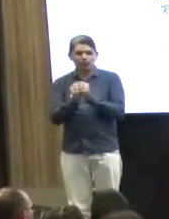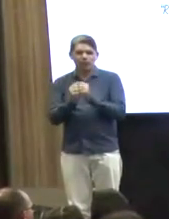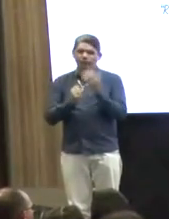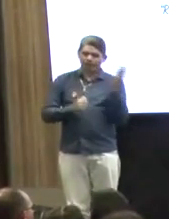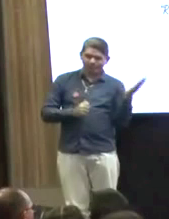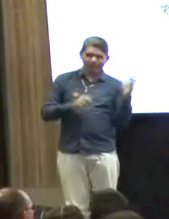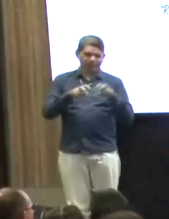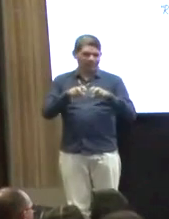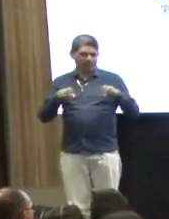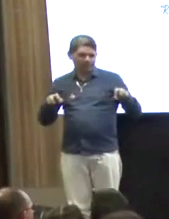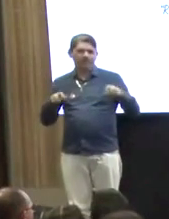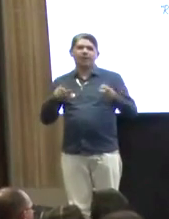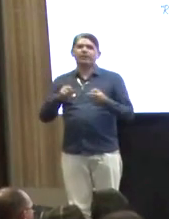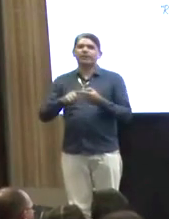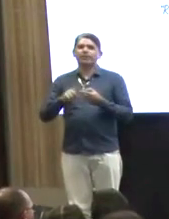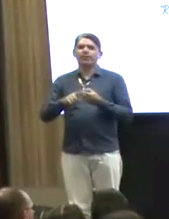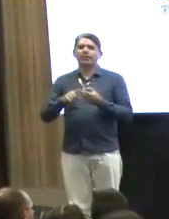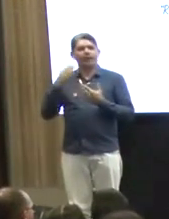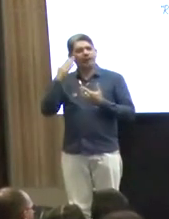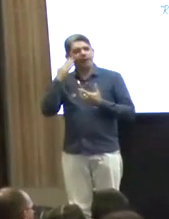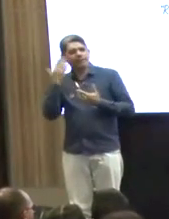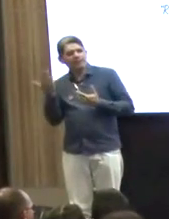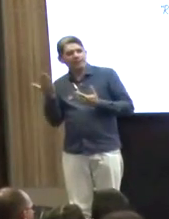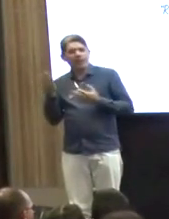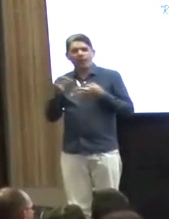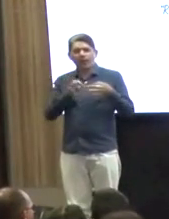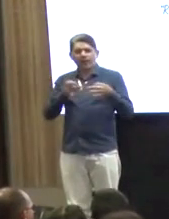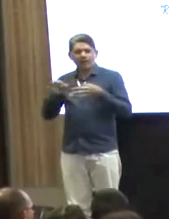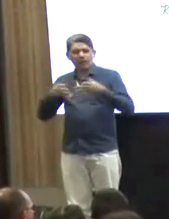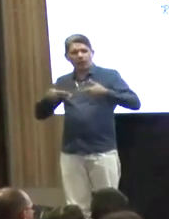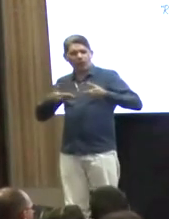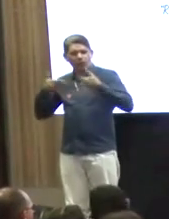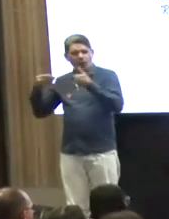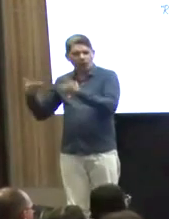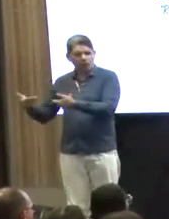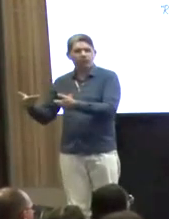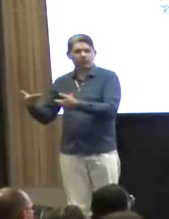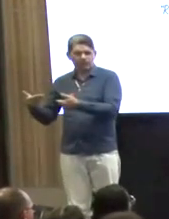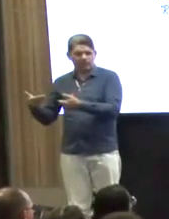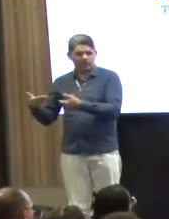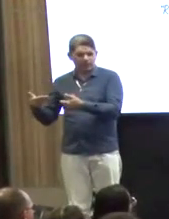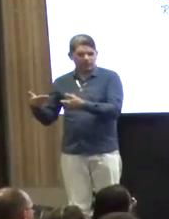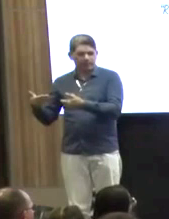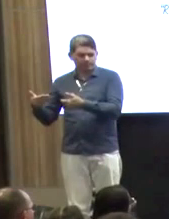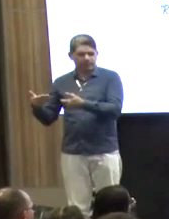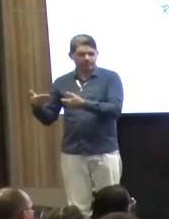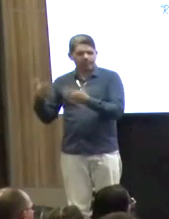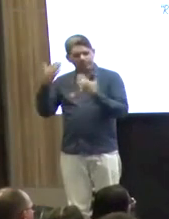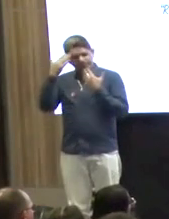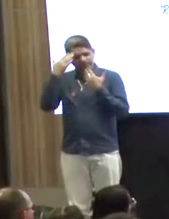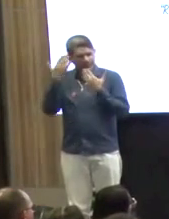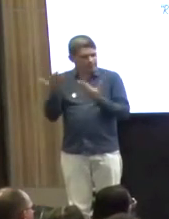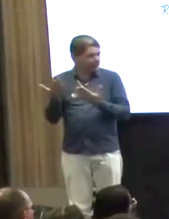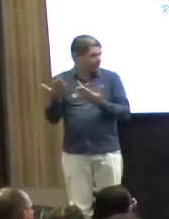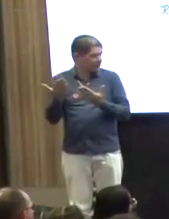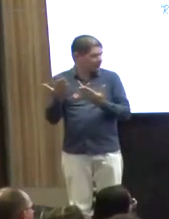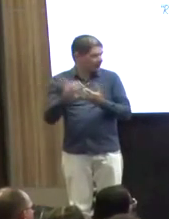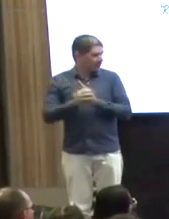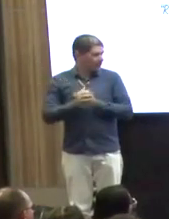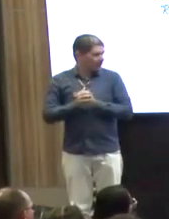também agradecer a organização, a generosidade do convite, né, agradecer, né, enfim,